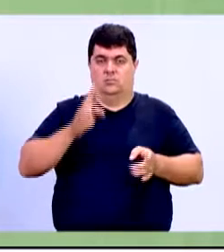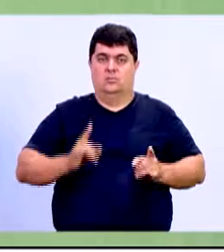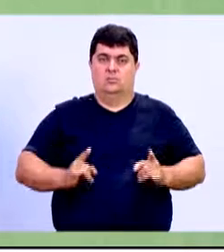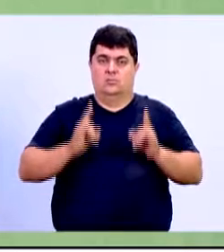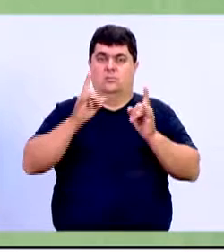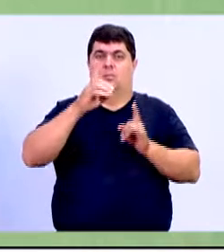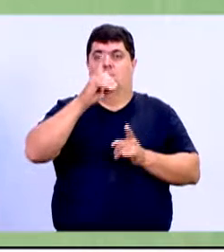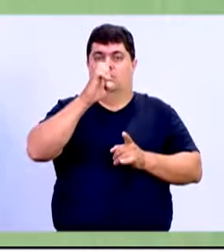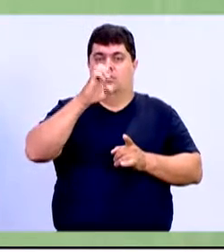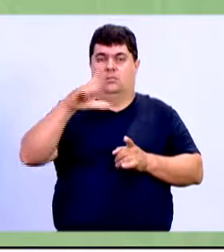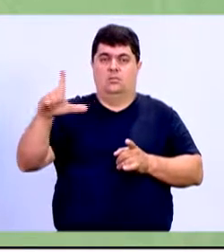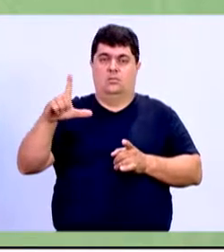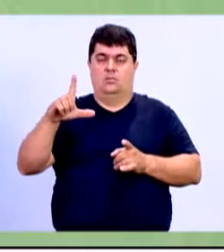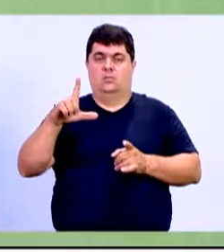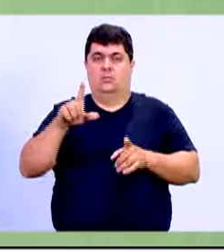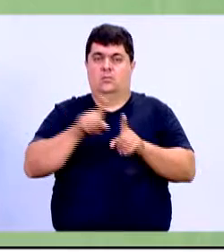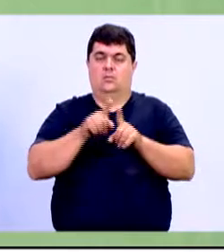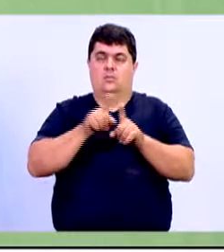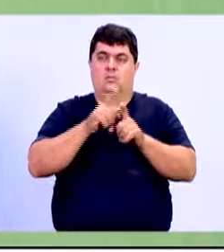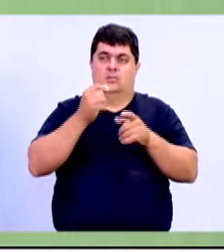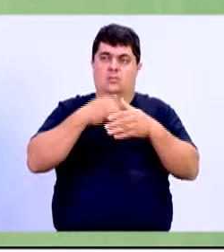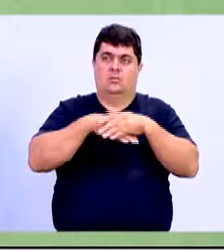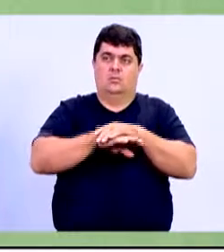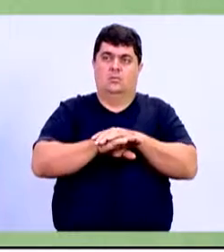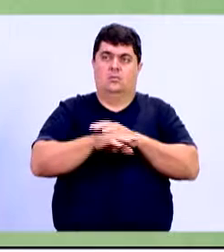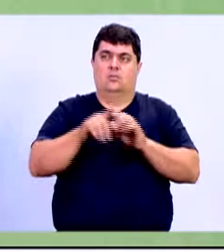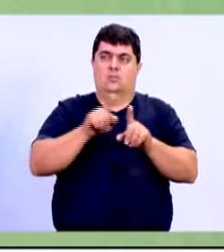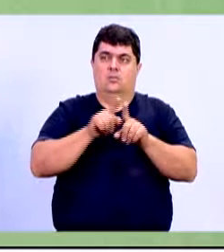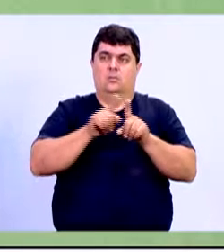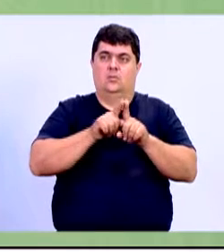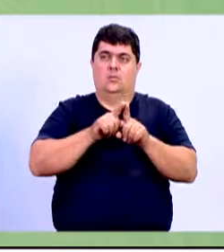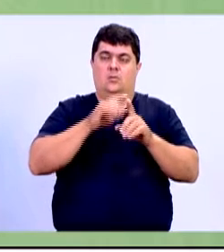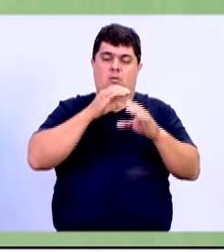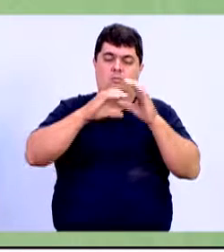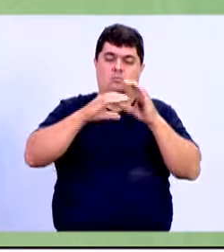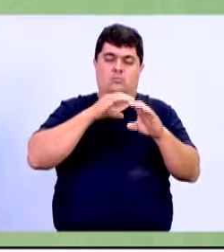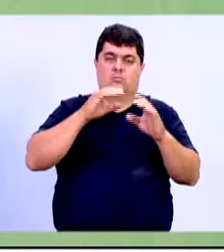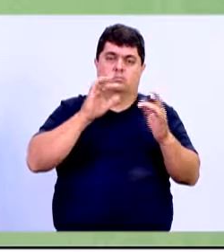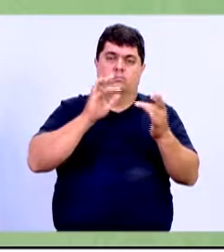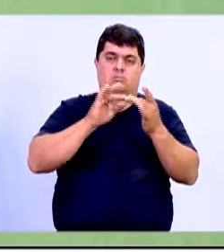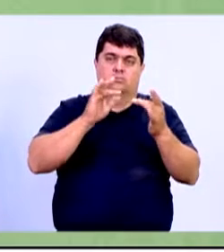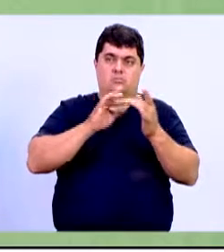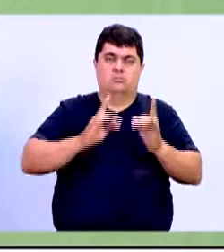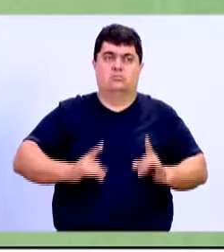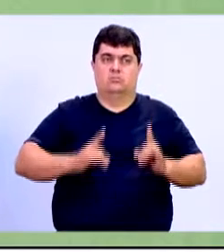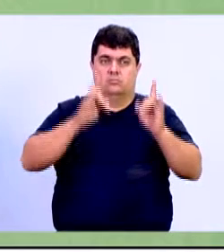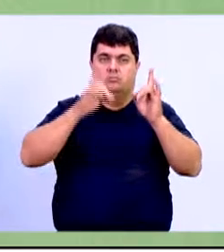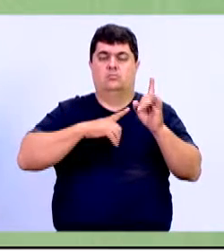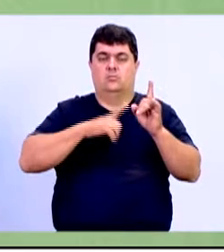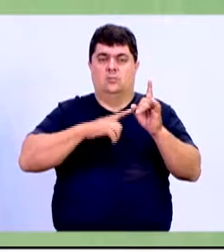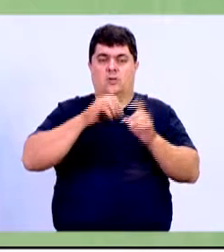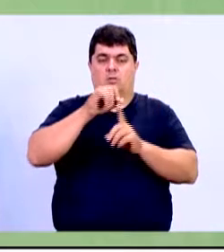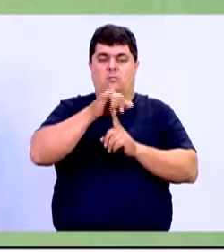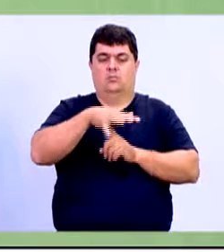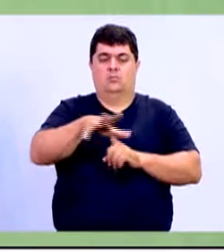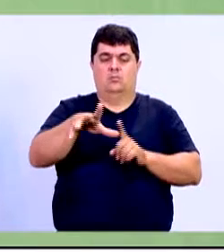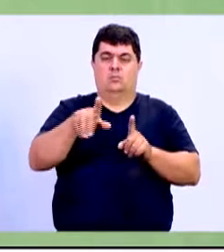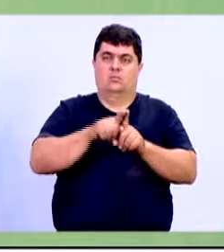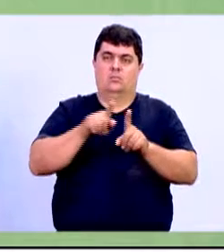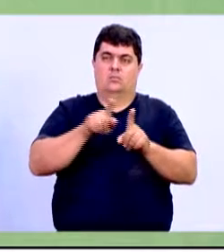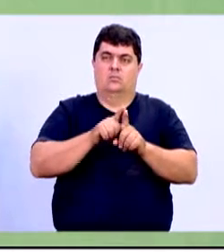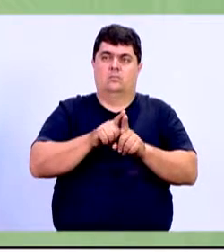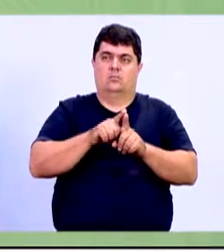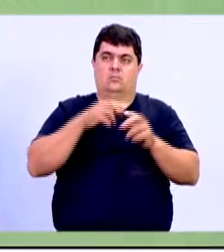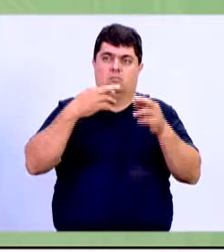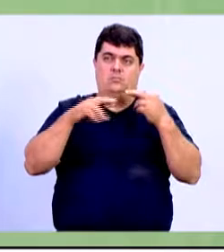Dell, storage de armazenamento e o armário de comunicação aqui com os switches, né? A nossa